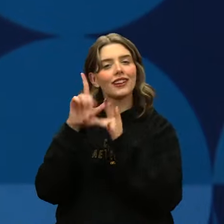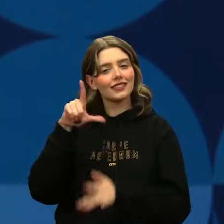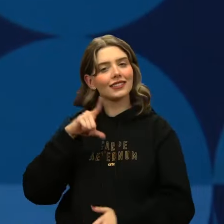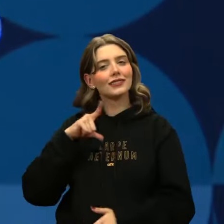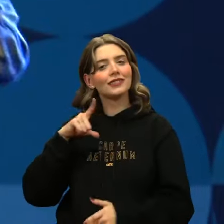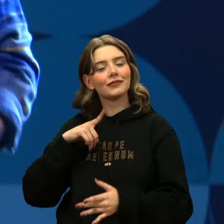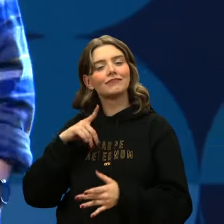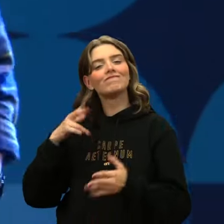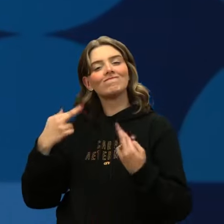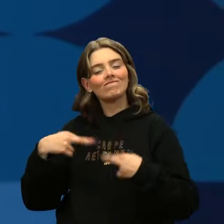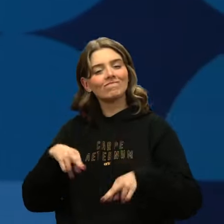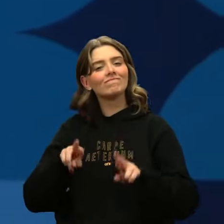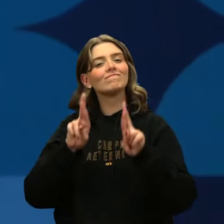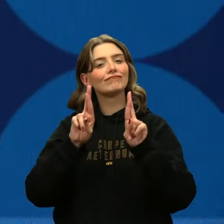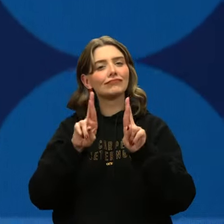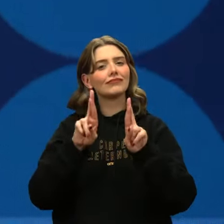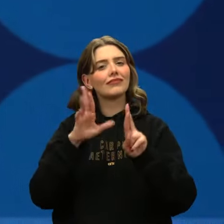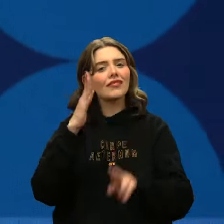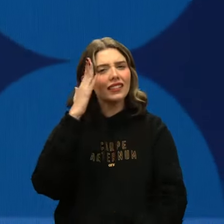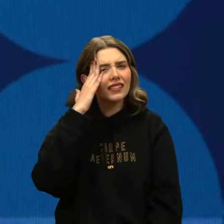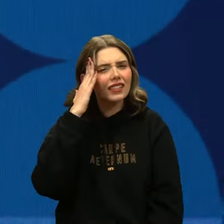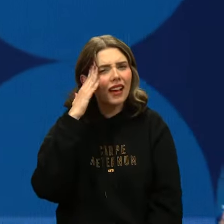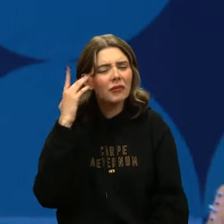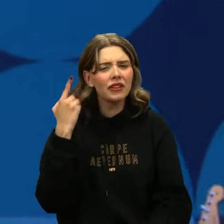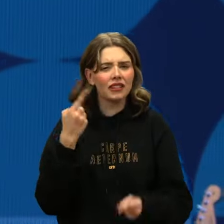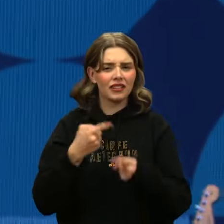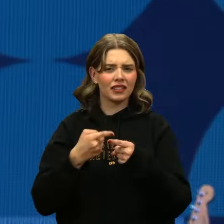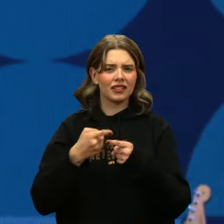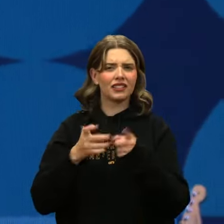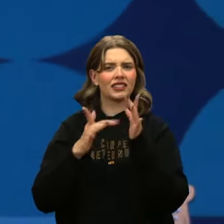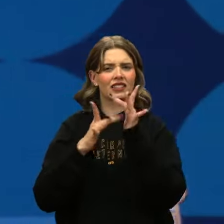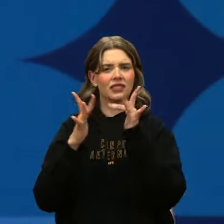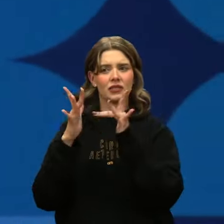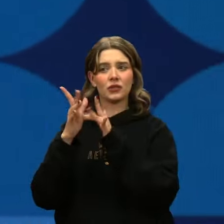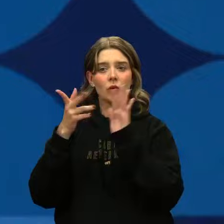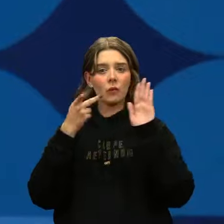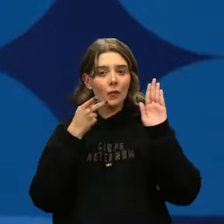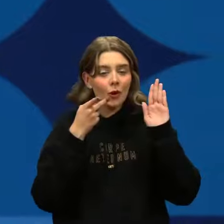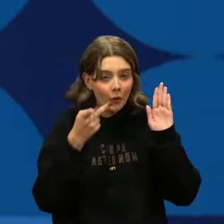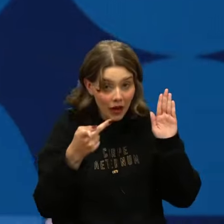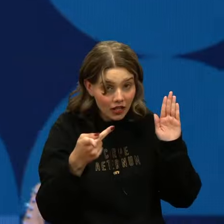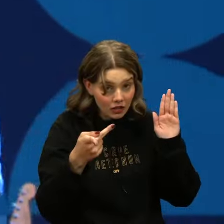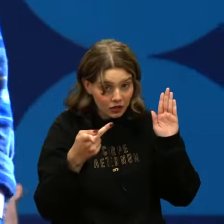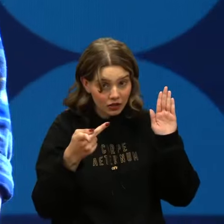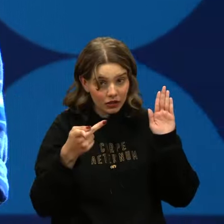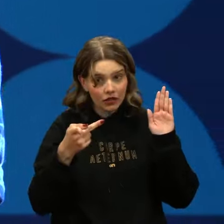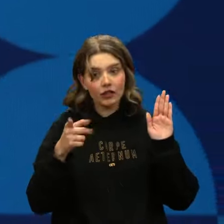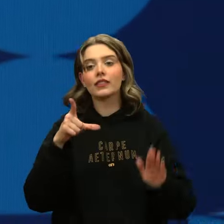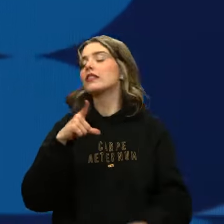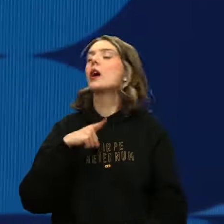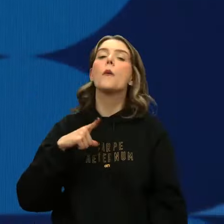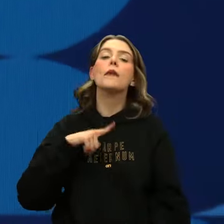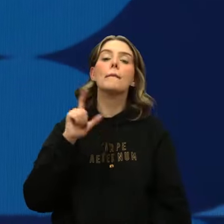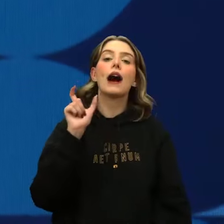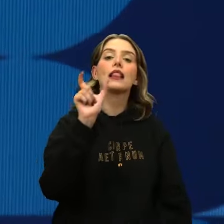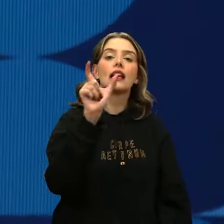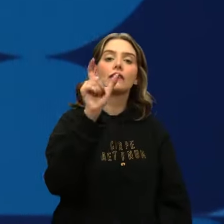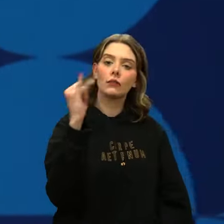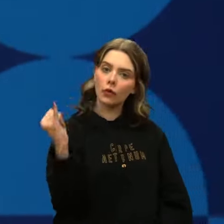Só que sabe por quê que Jesus estava prometendo fazer isso daqui com eles? Tem uma palavrinha chave aí nesse